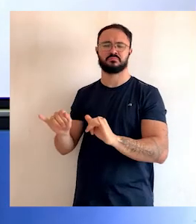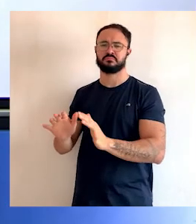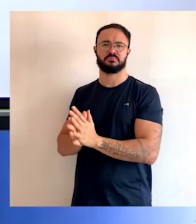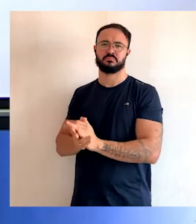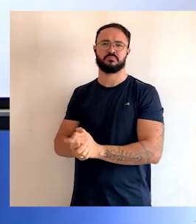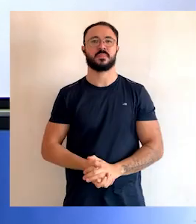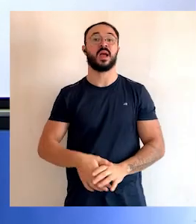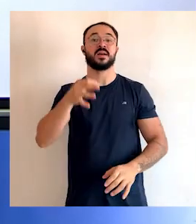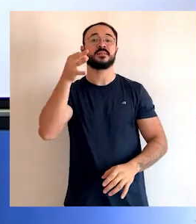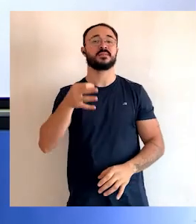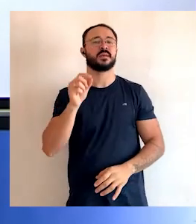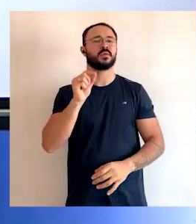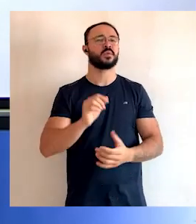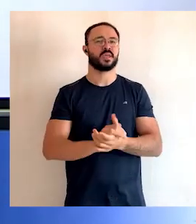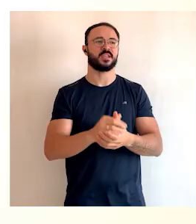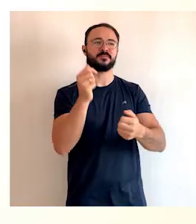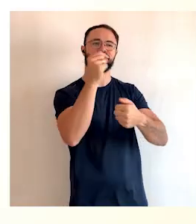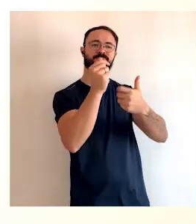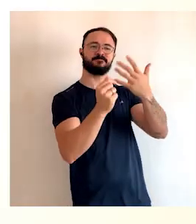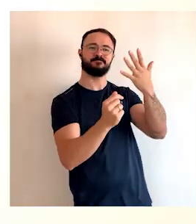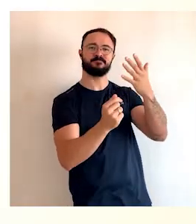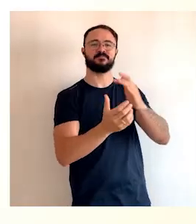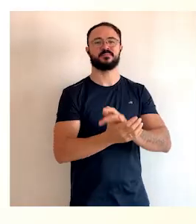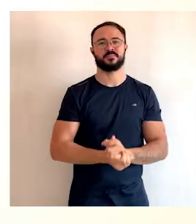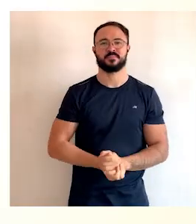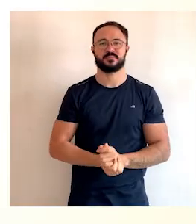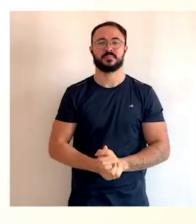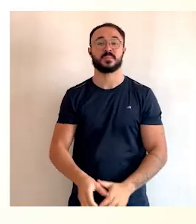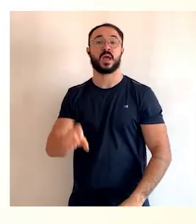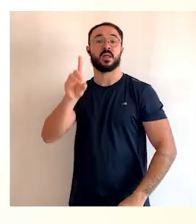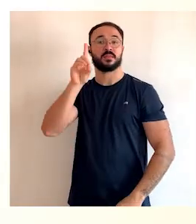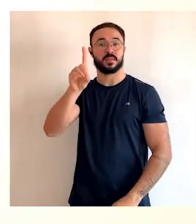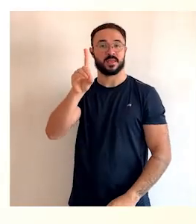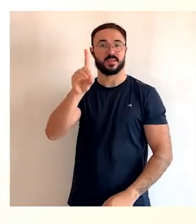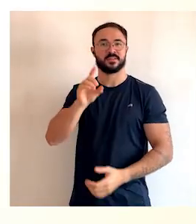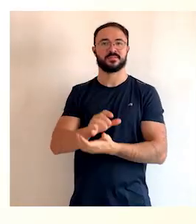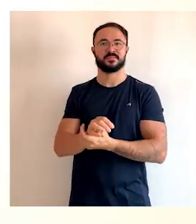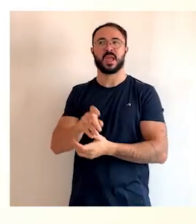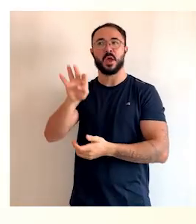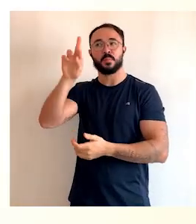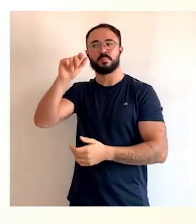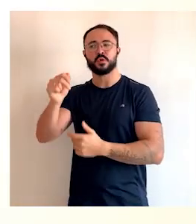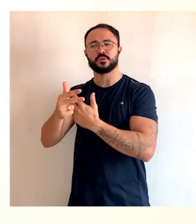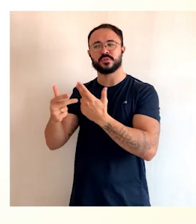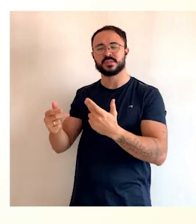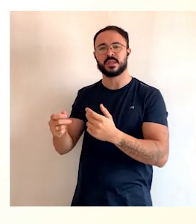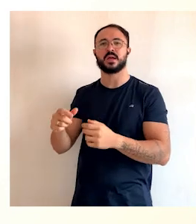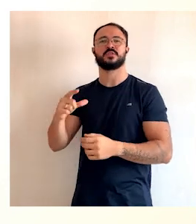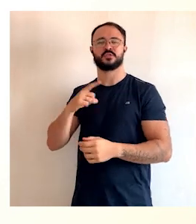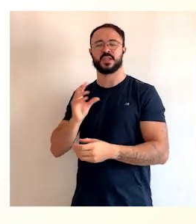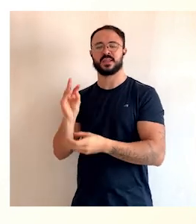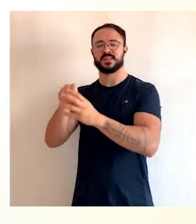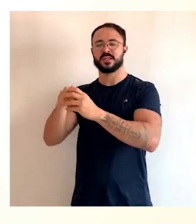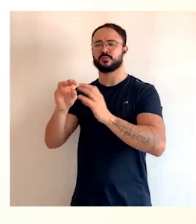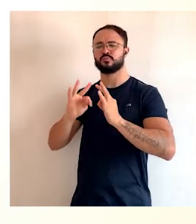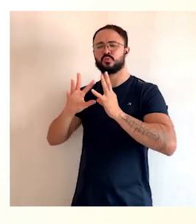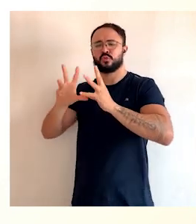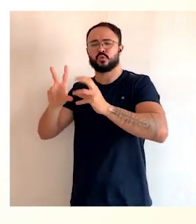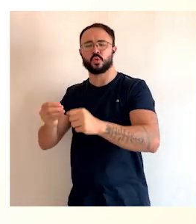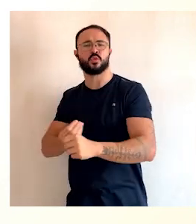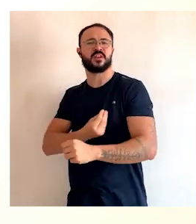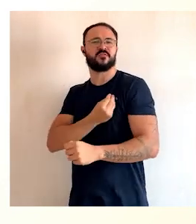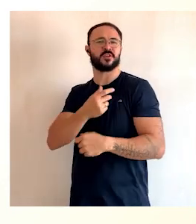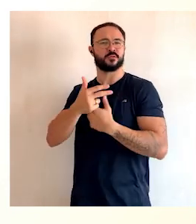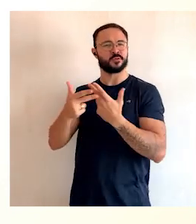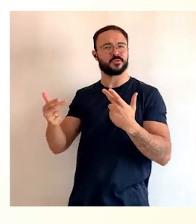alternativa correta é a letra D. A biodiversidade é o conceito que abrange todas as formas de vida na natureza, incluindo as